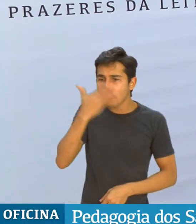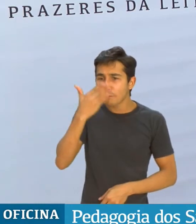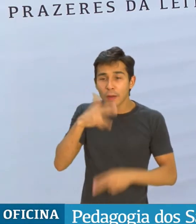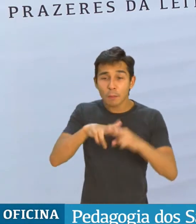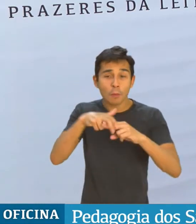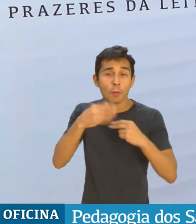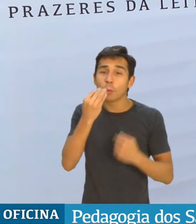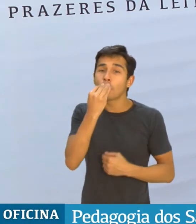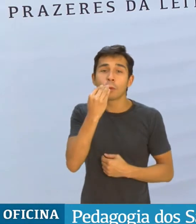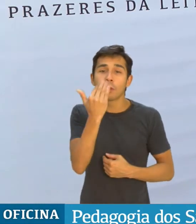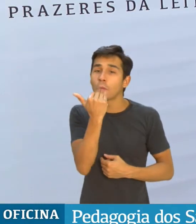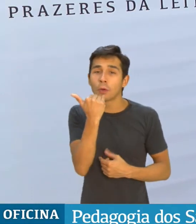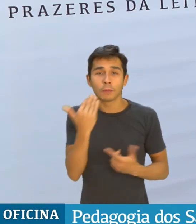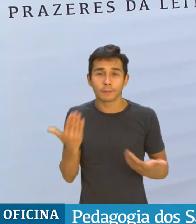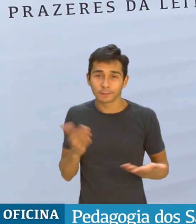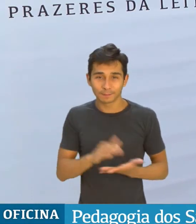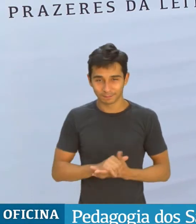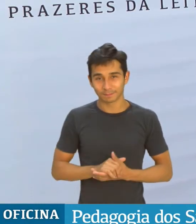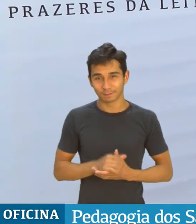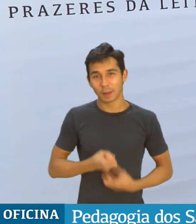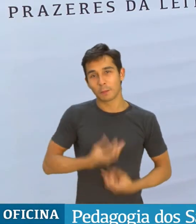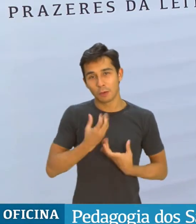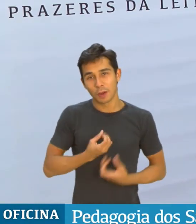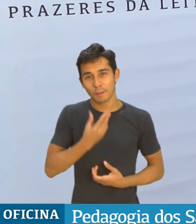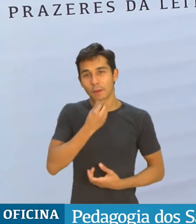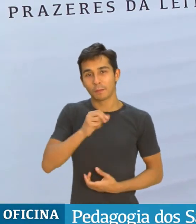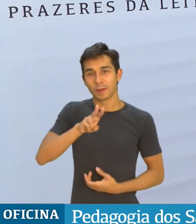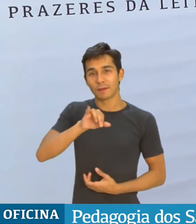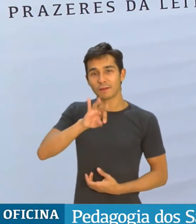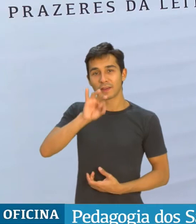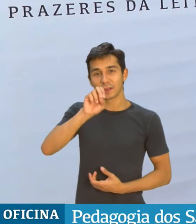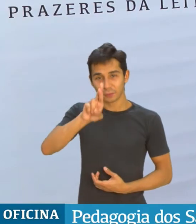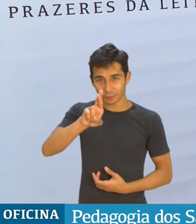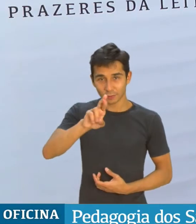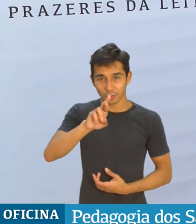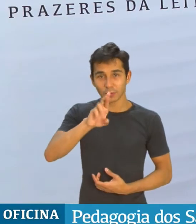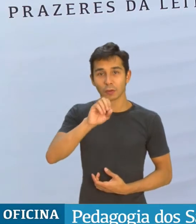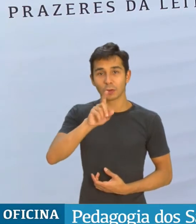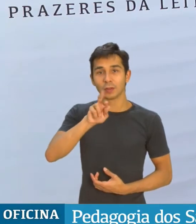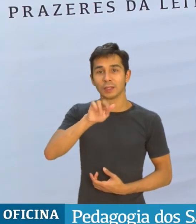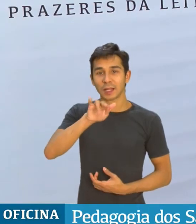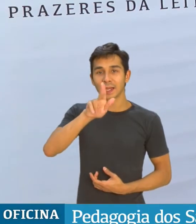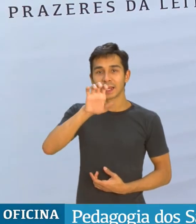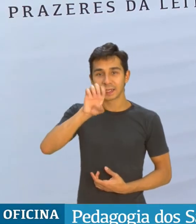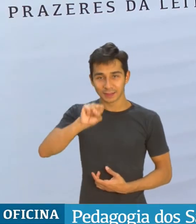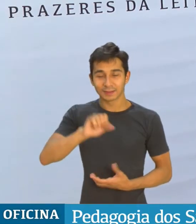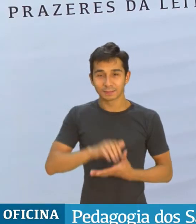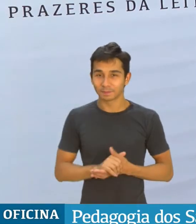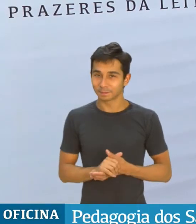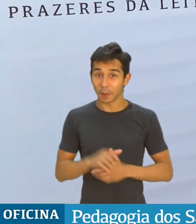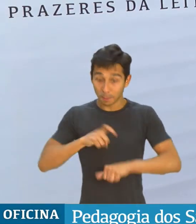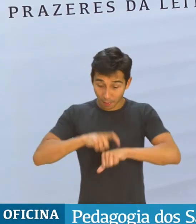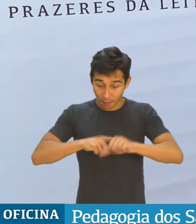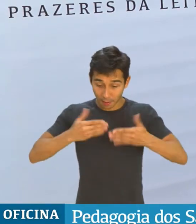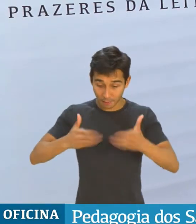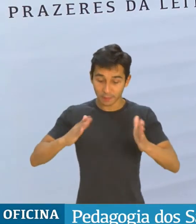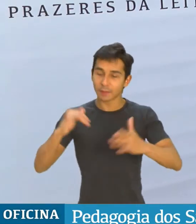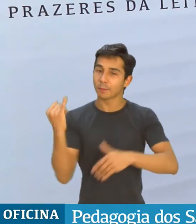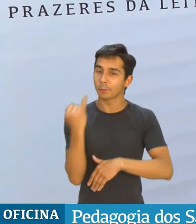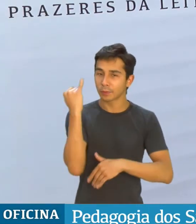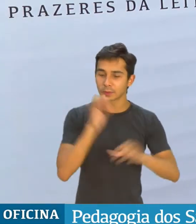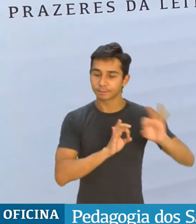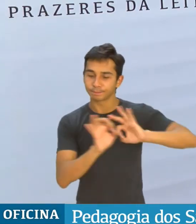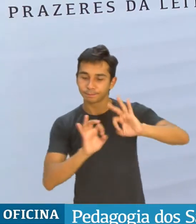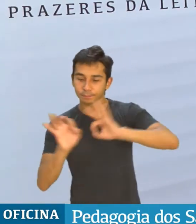vai. Então é muito importante pensar como você vai abrir. A gente falou dessa condução e também pensar em como vai